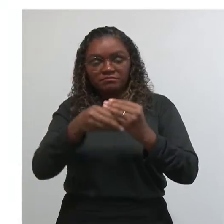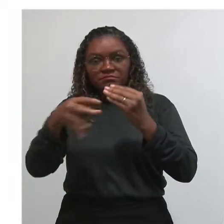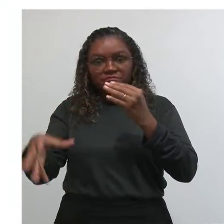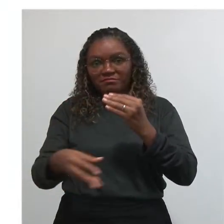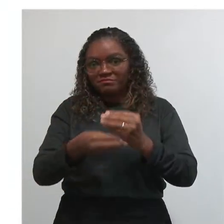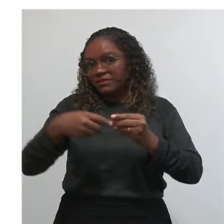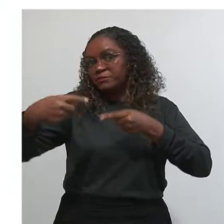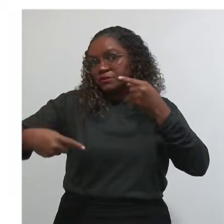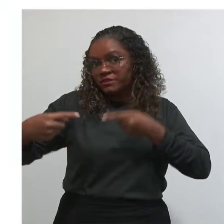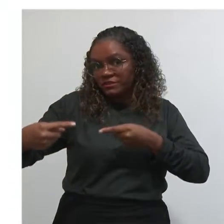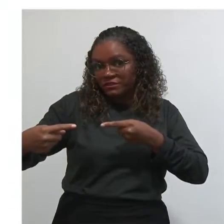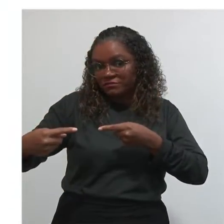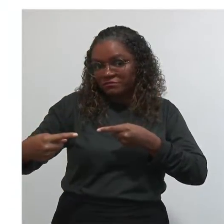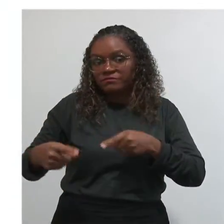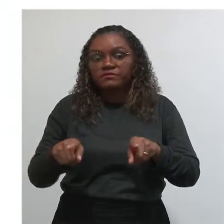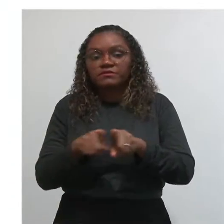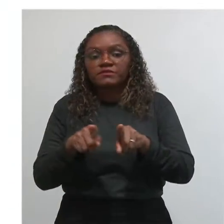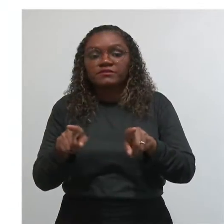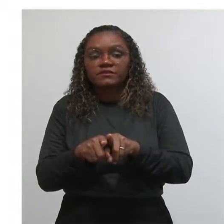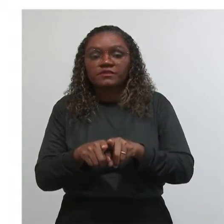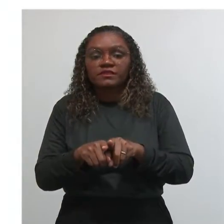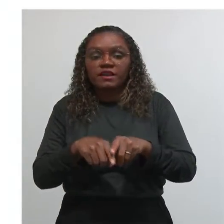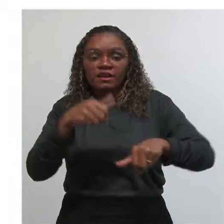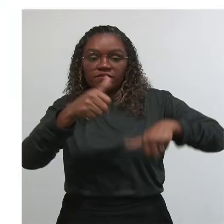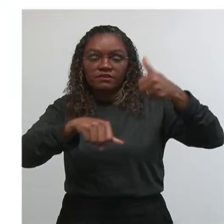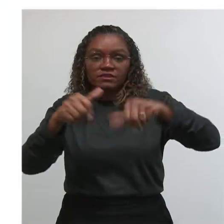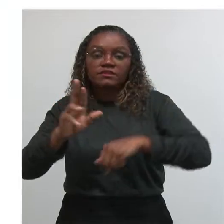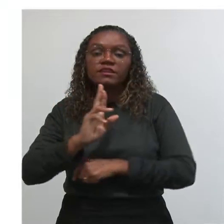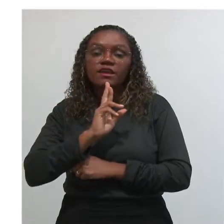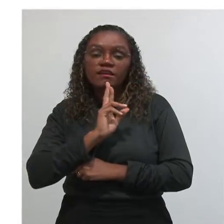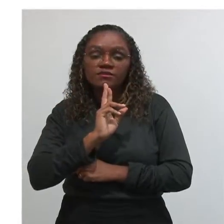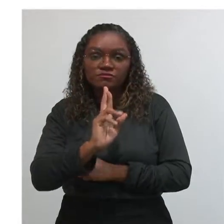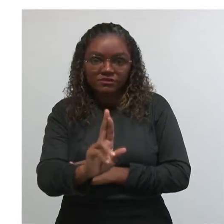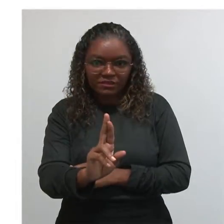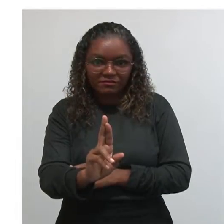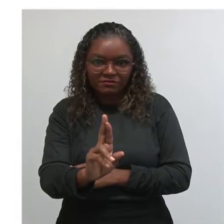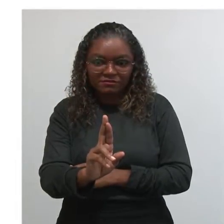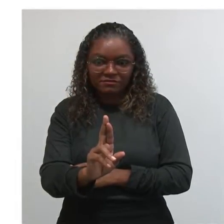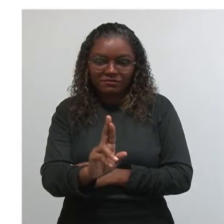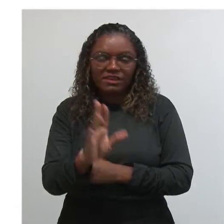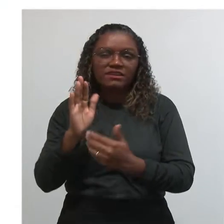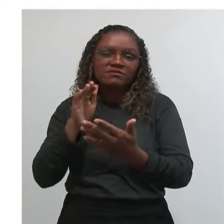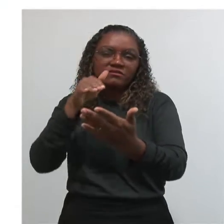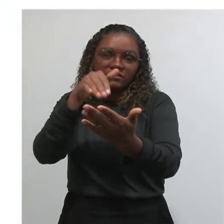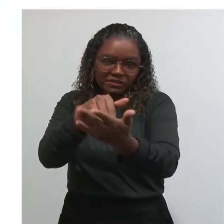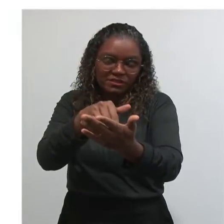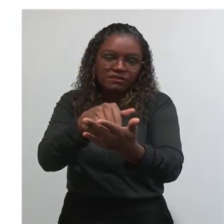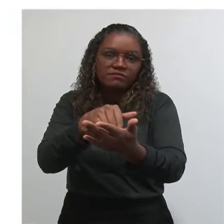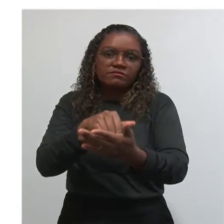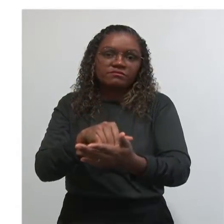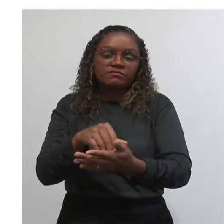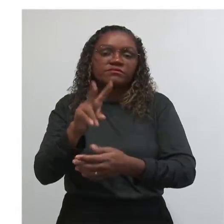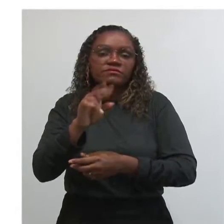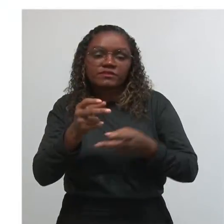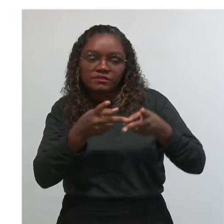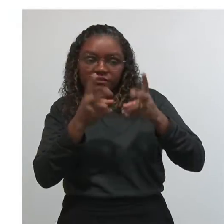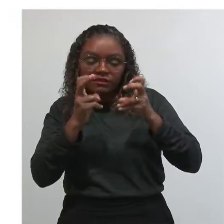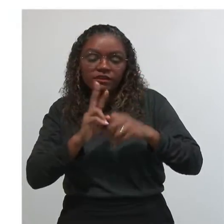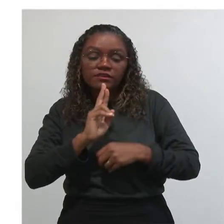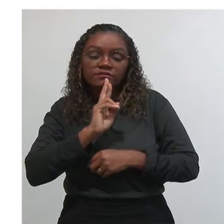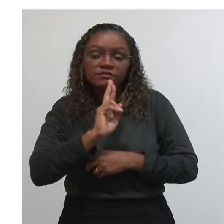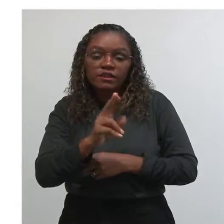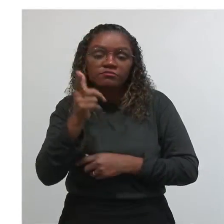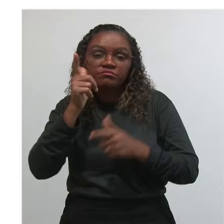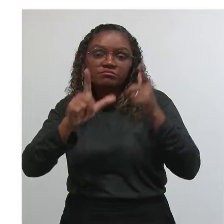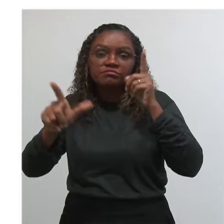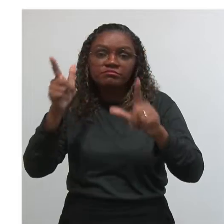política, e a avaliação de resultados em si, né, que vai ser lá na fase final, na fase de avaliação, que vai olhar para os resultados alcançados